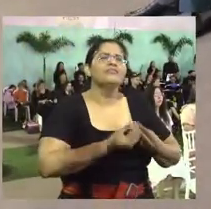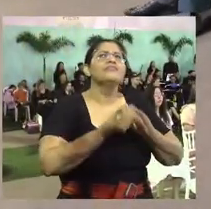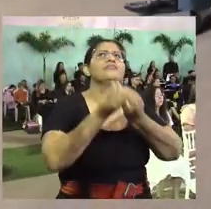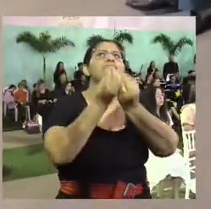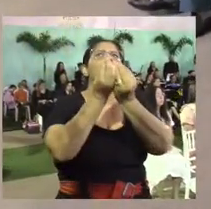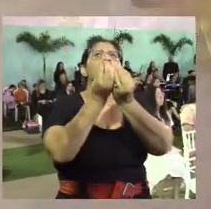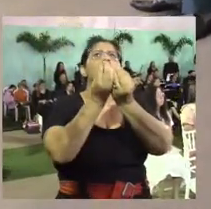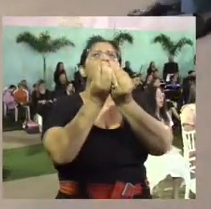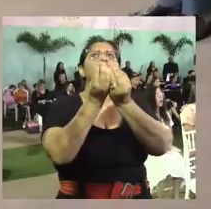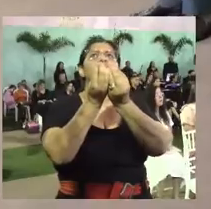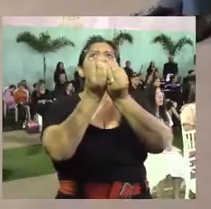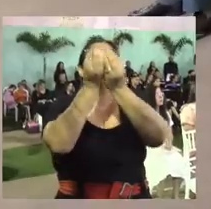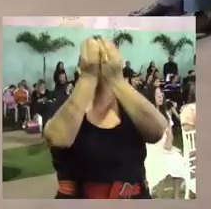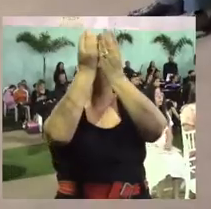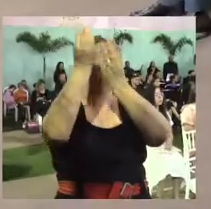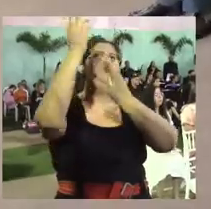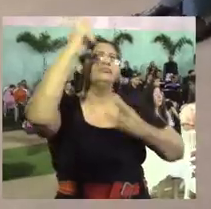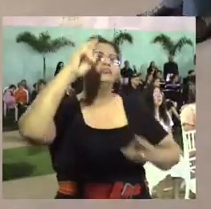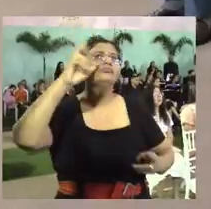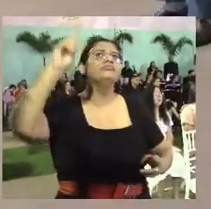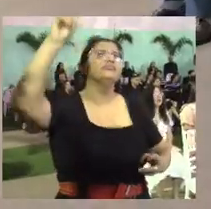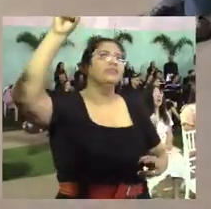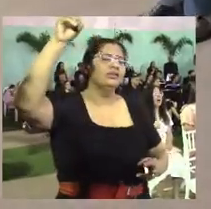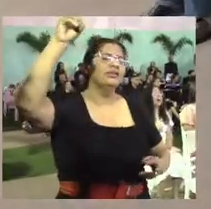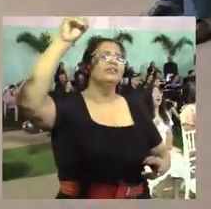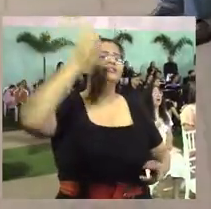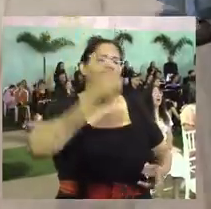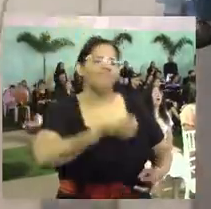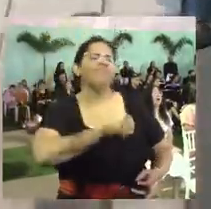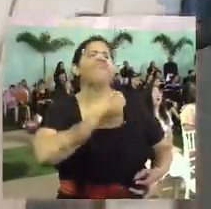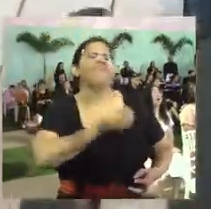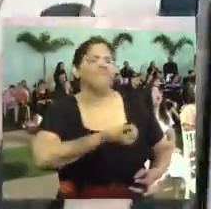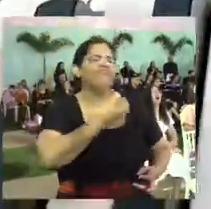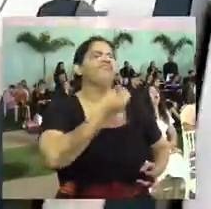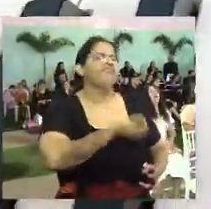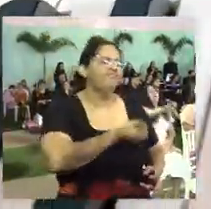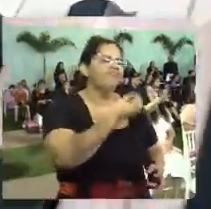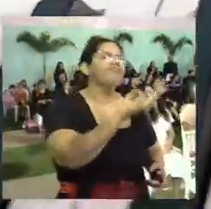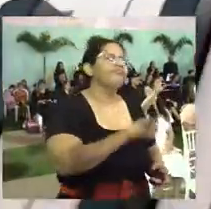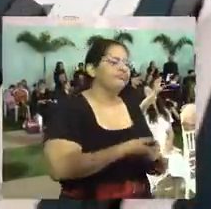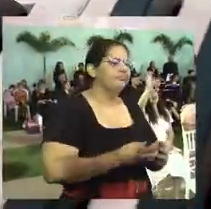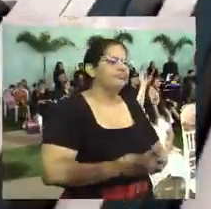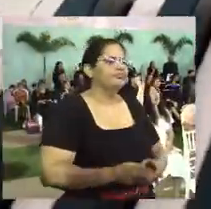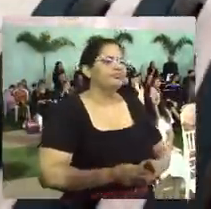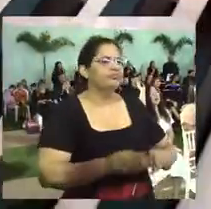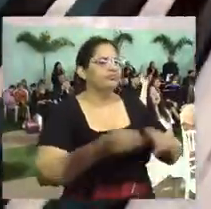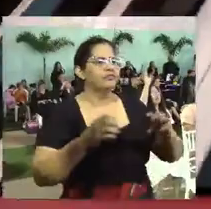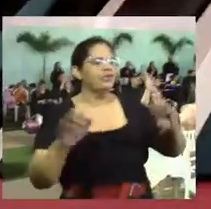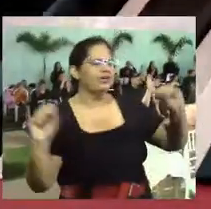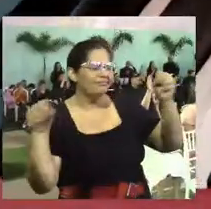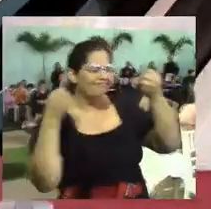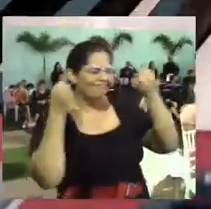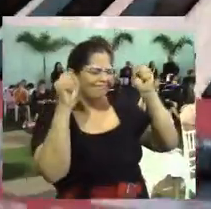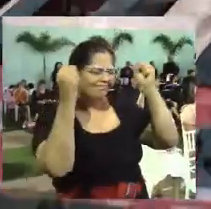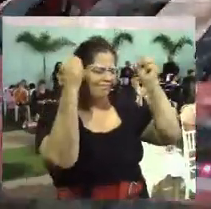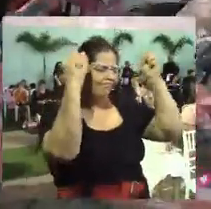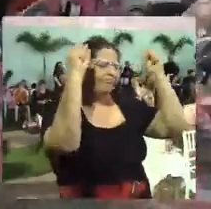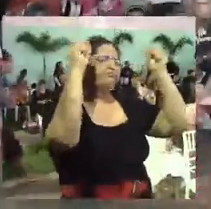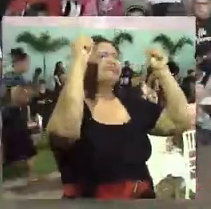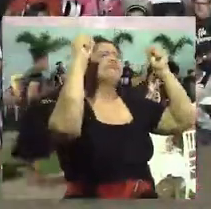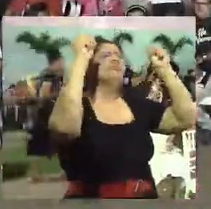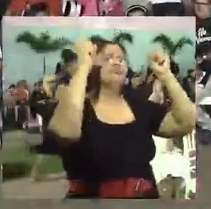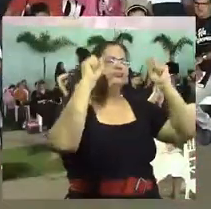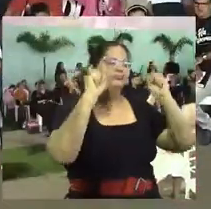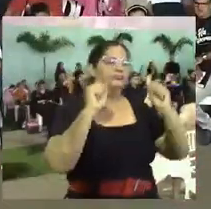entregamos levante as suas mãos essa noite e com toda a sua força cante para te adorar